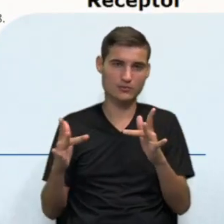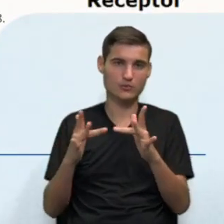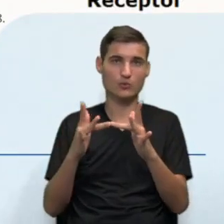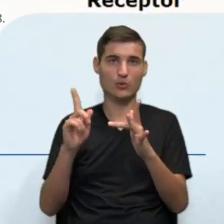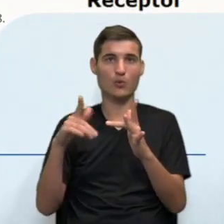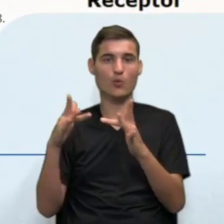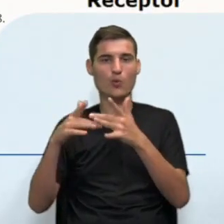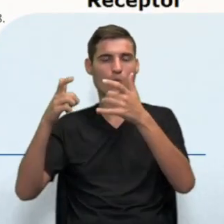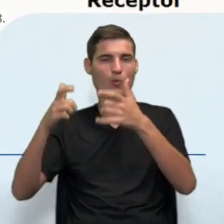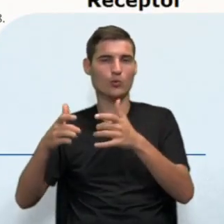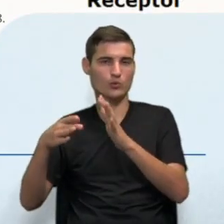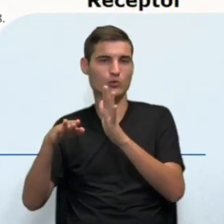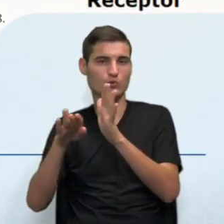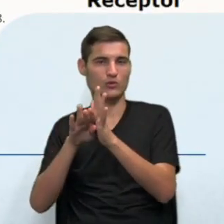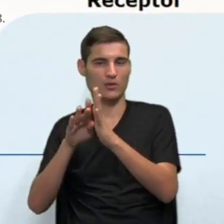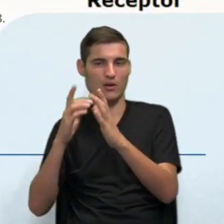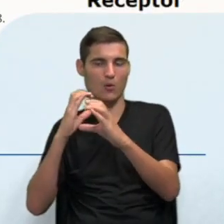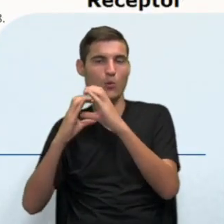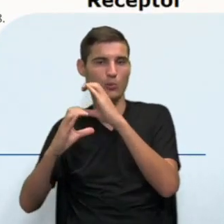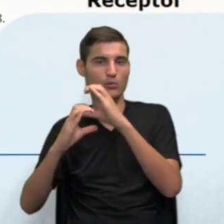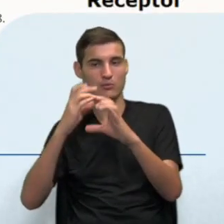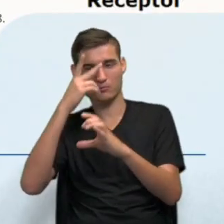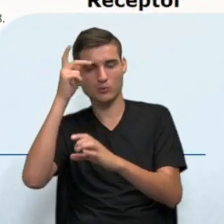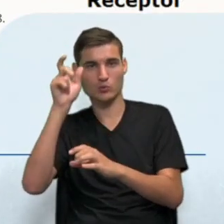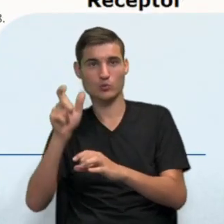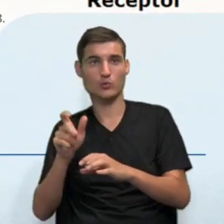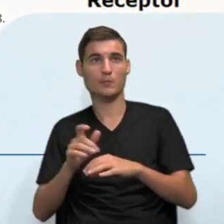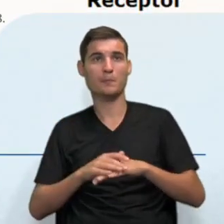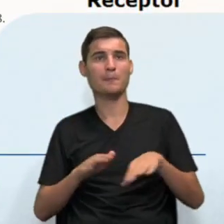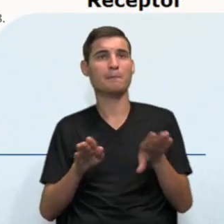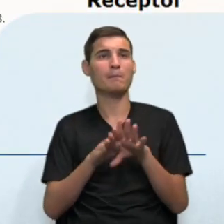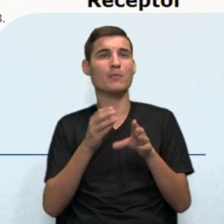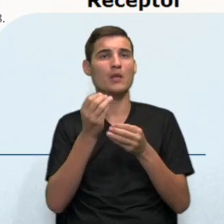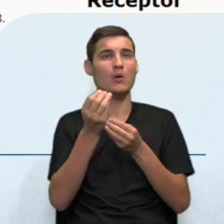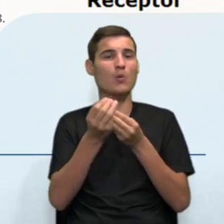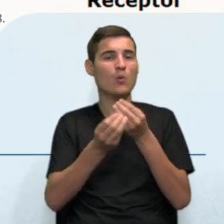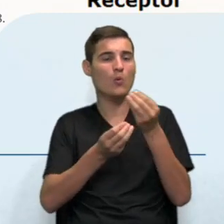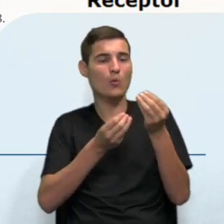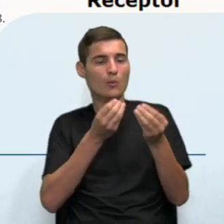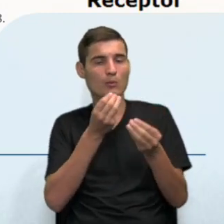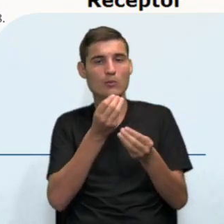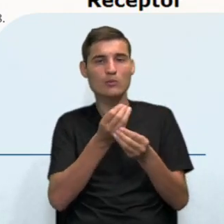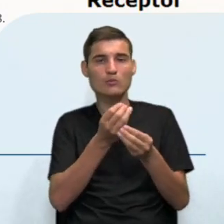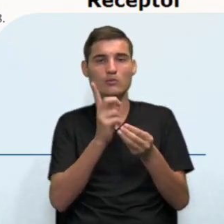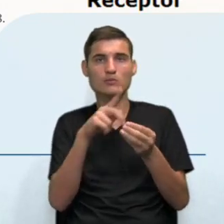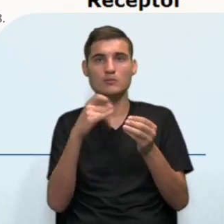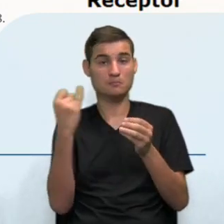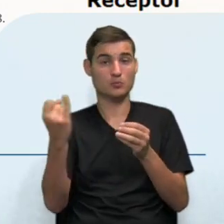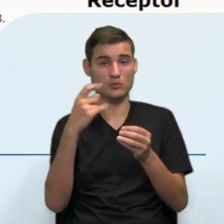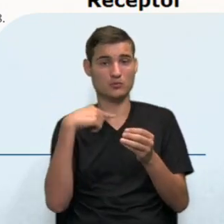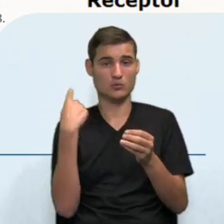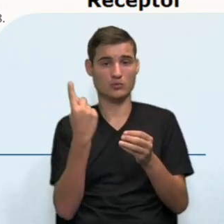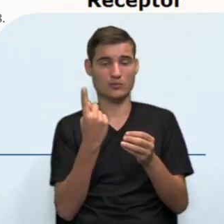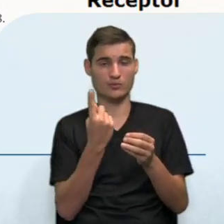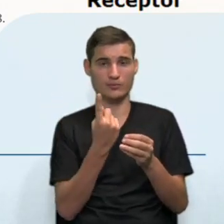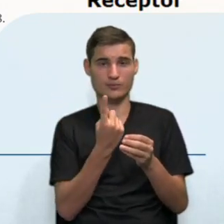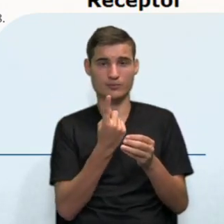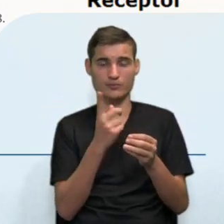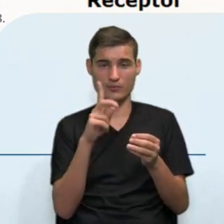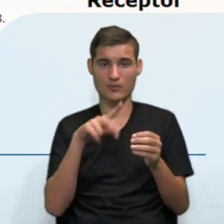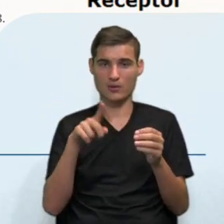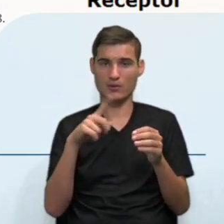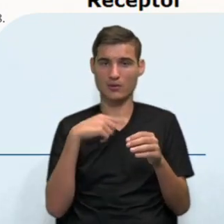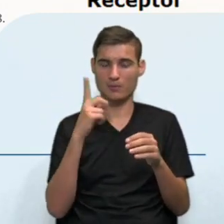canal de comunicação, que é uma coisa muito importante, é um elemento muito importante aí no sistema